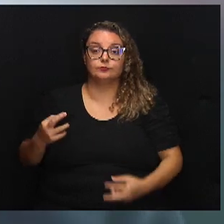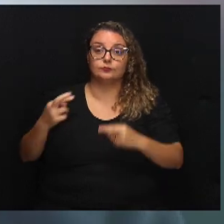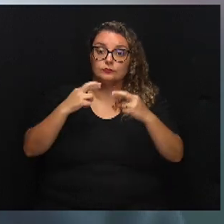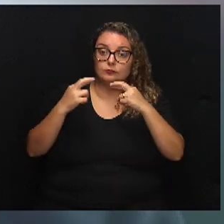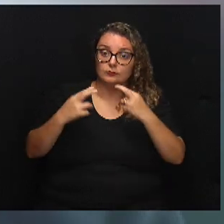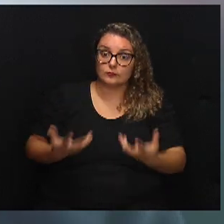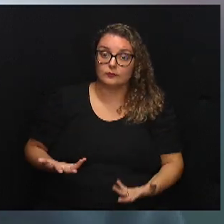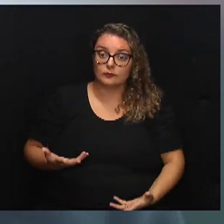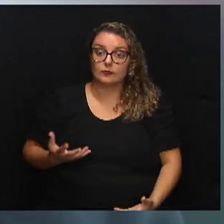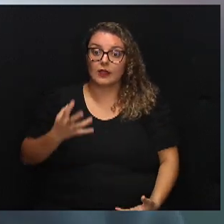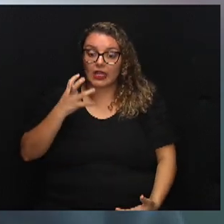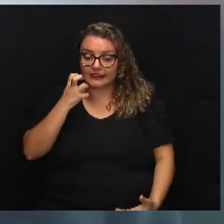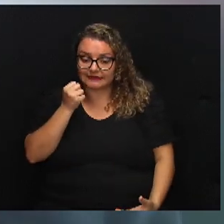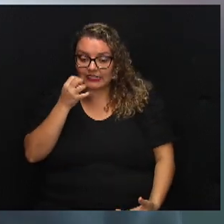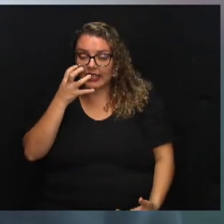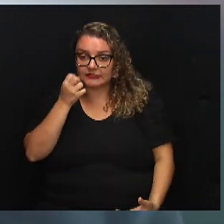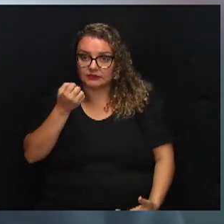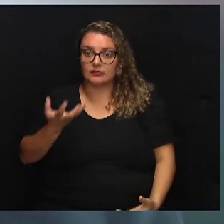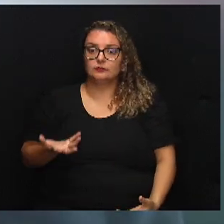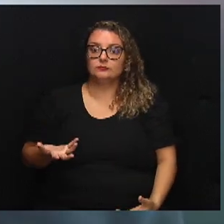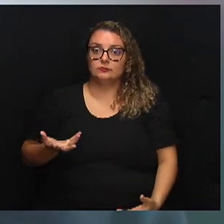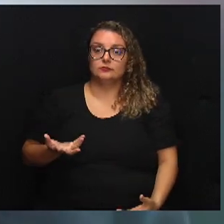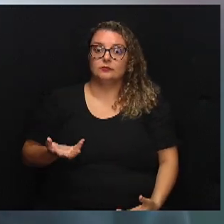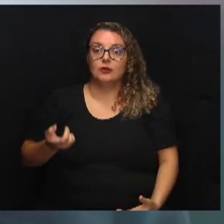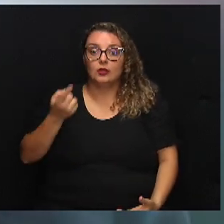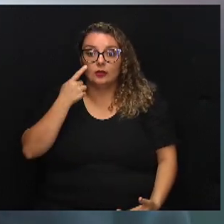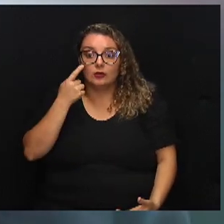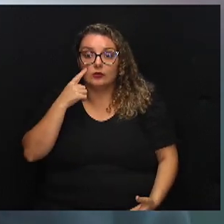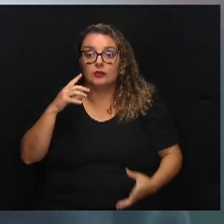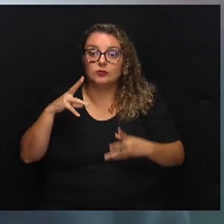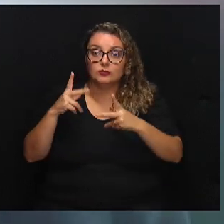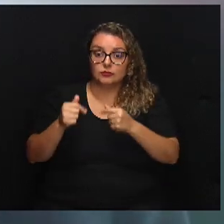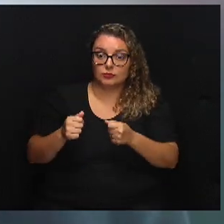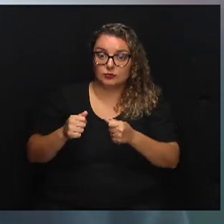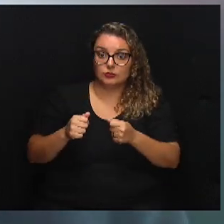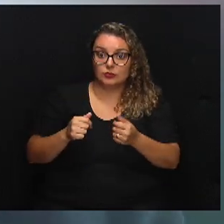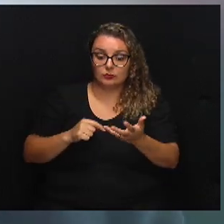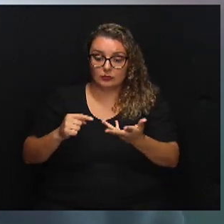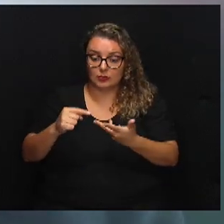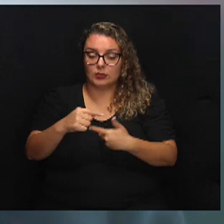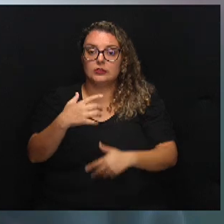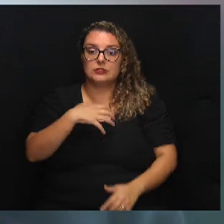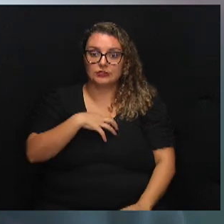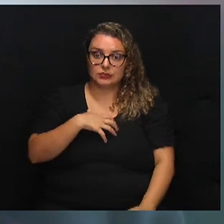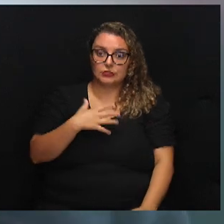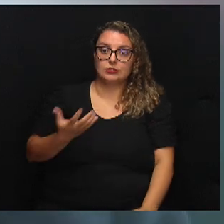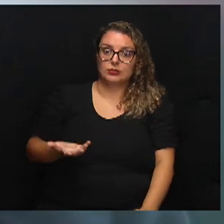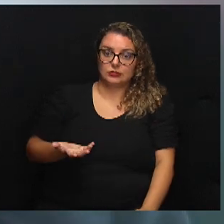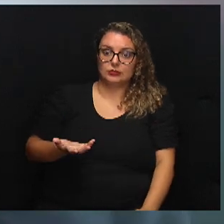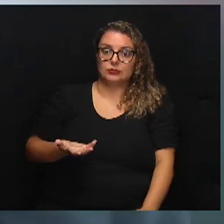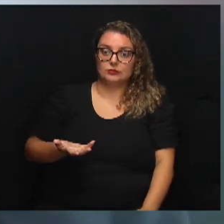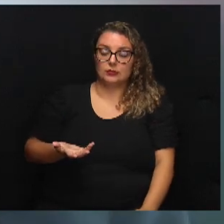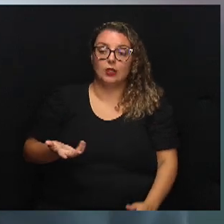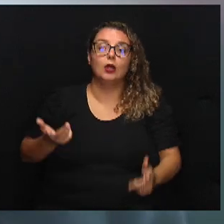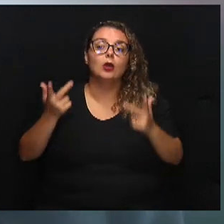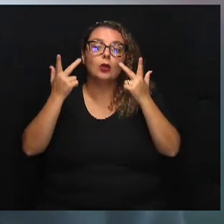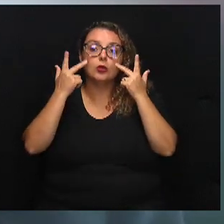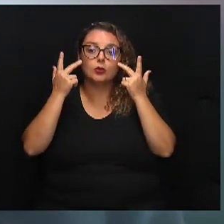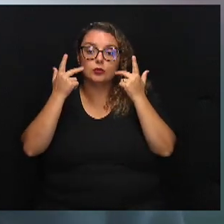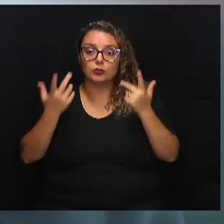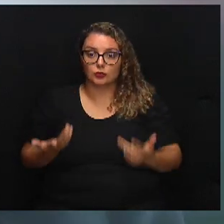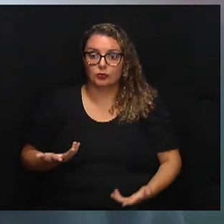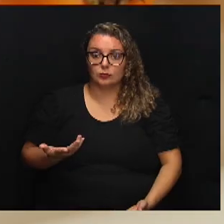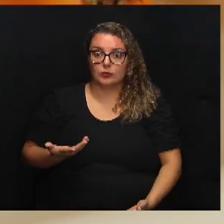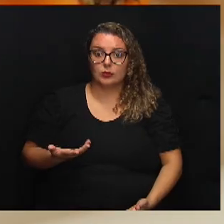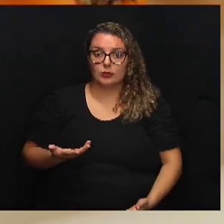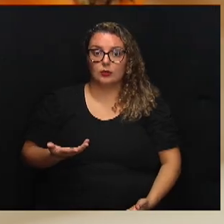a mastigação, enfim, verificar todas essas condições. Normalmente, aqueles recém-nascidos